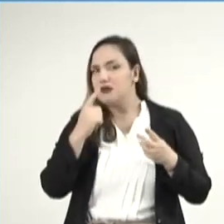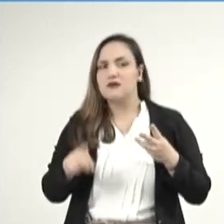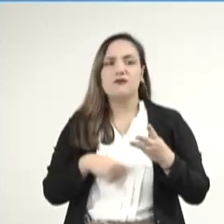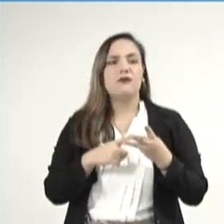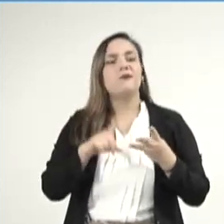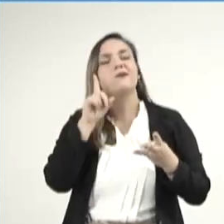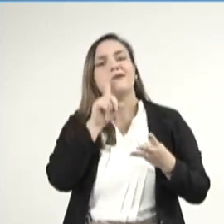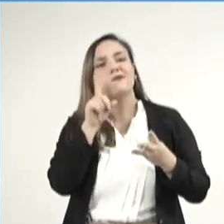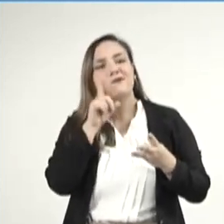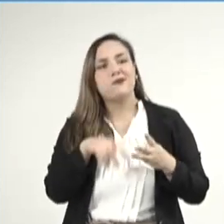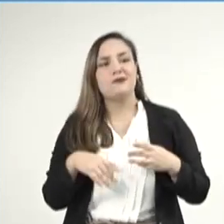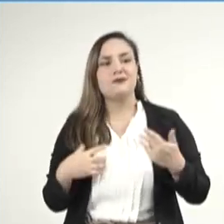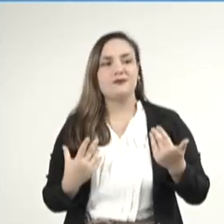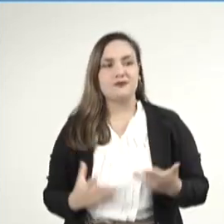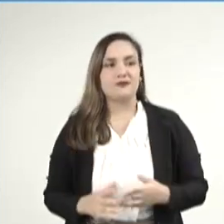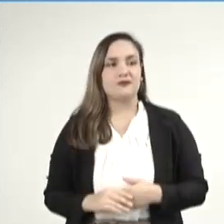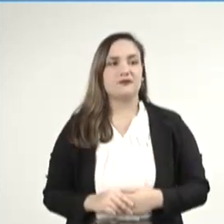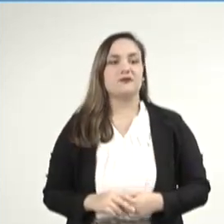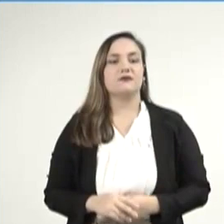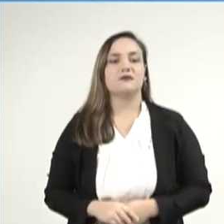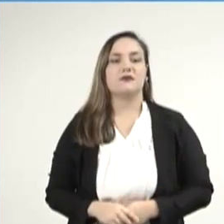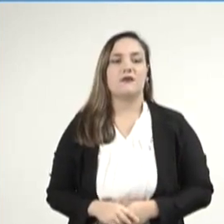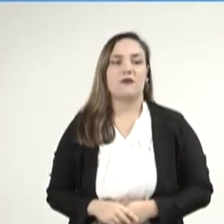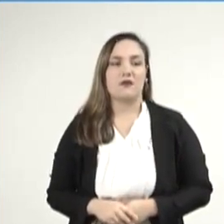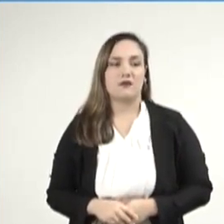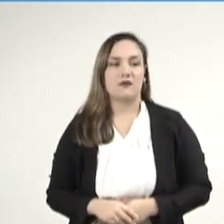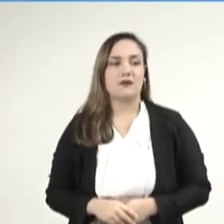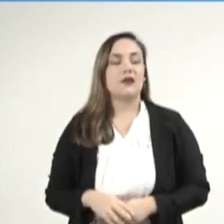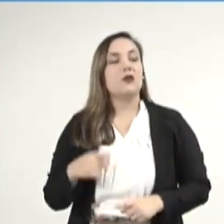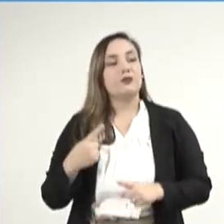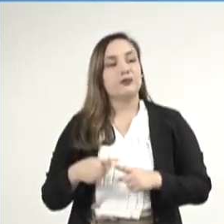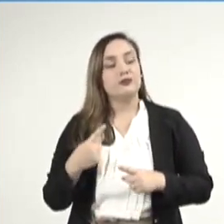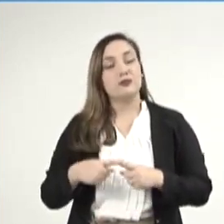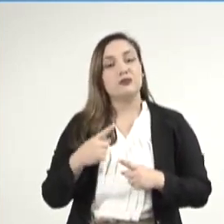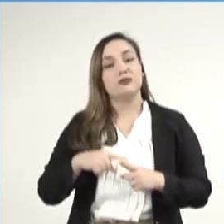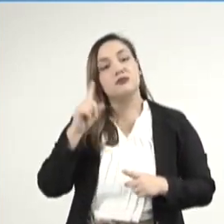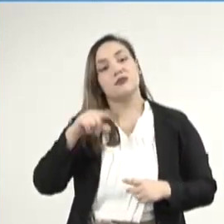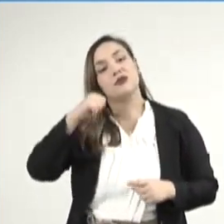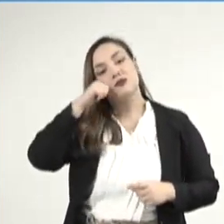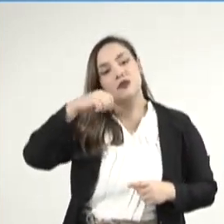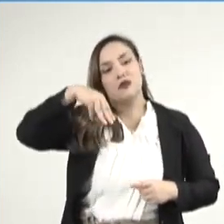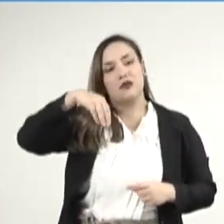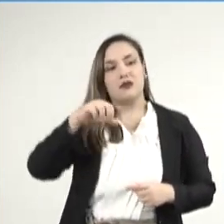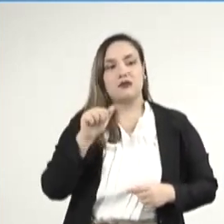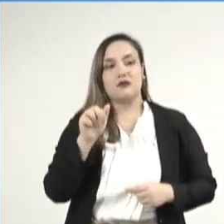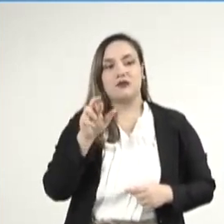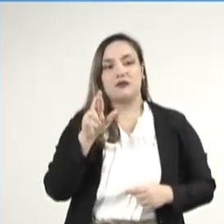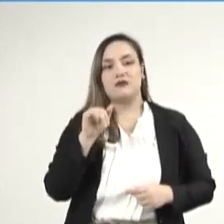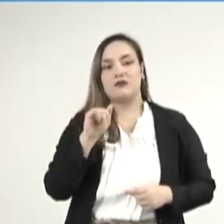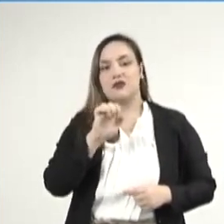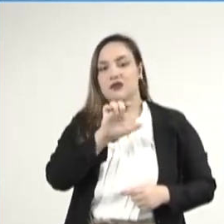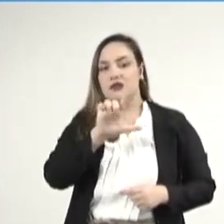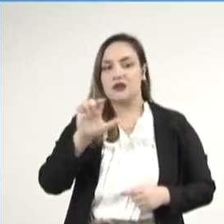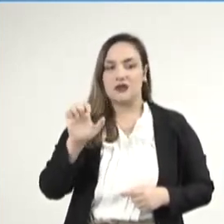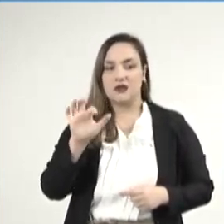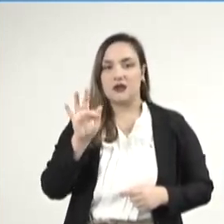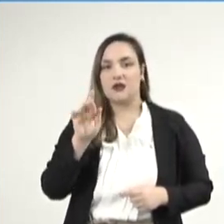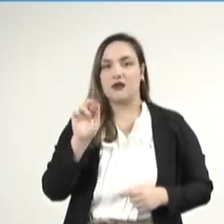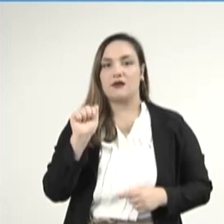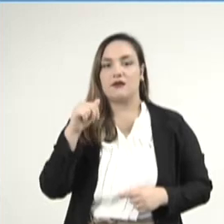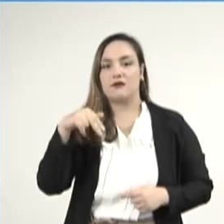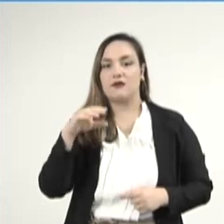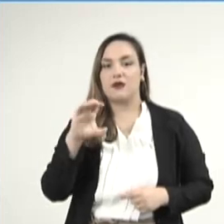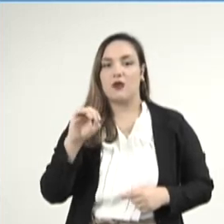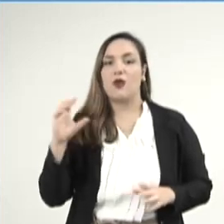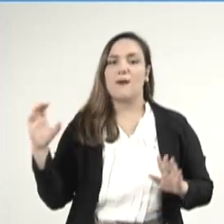Unidos, porque realmente a Marielle Franco se tornou um símbolo da luta